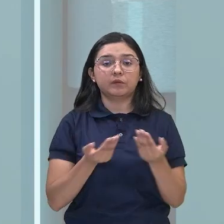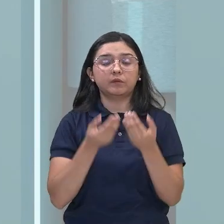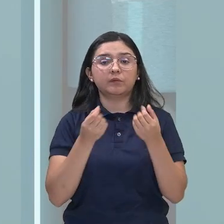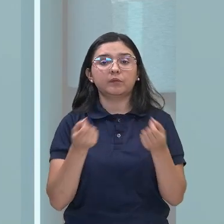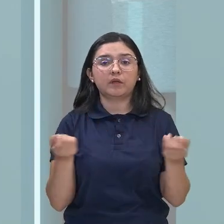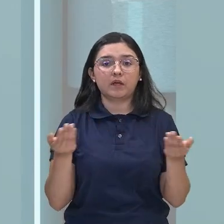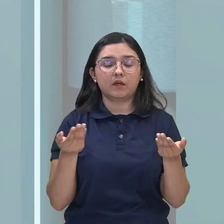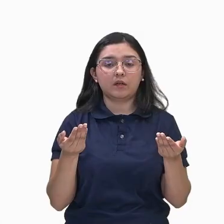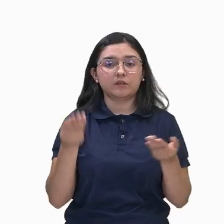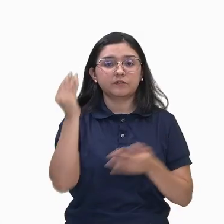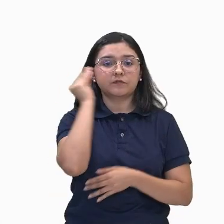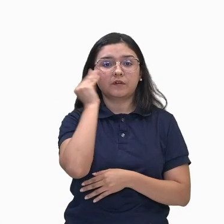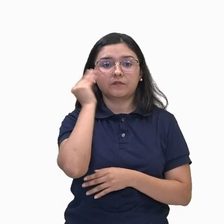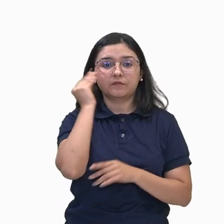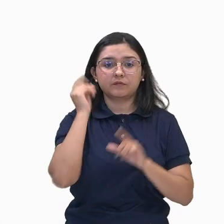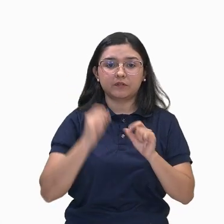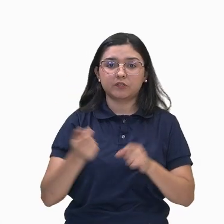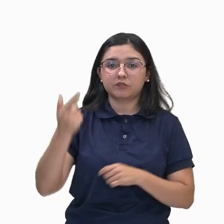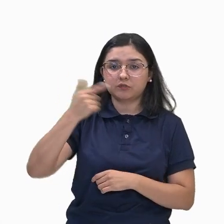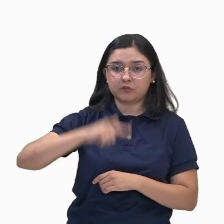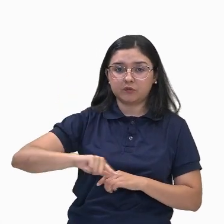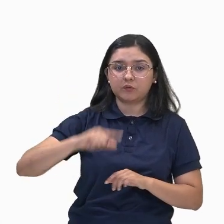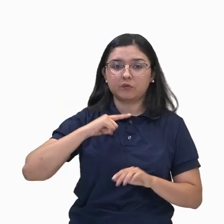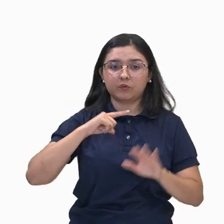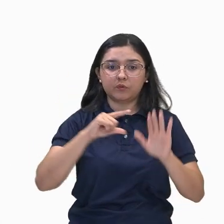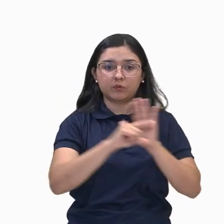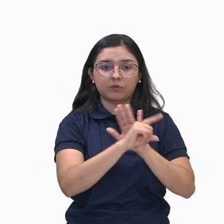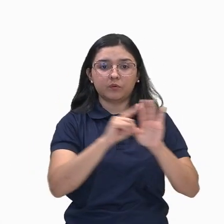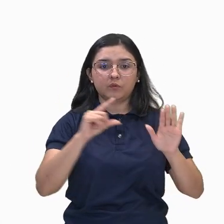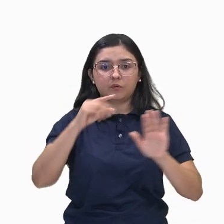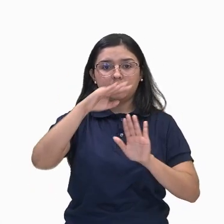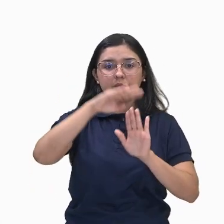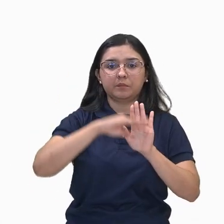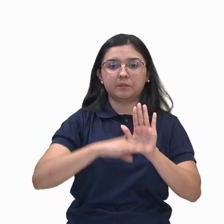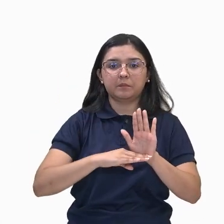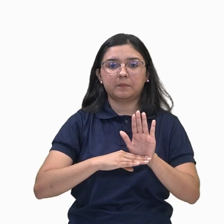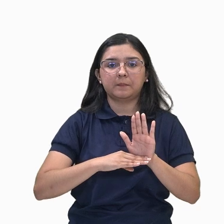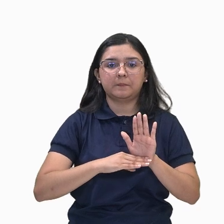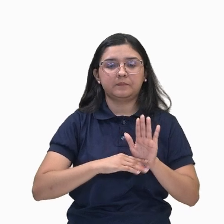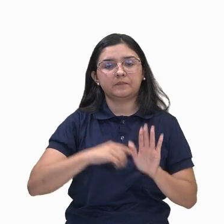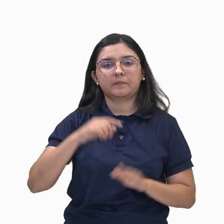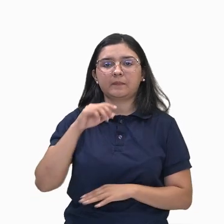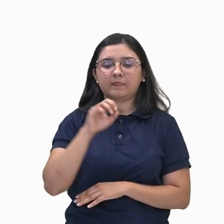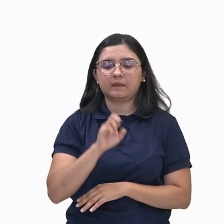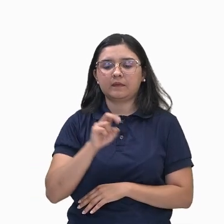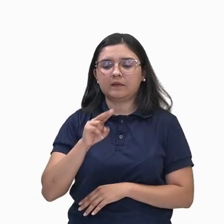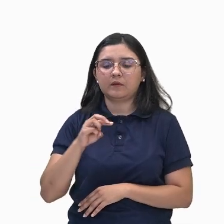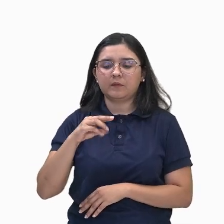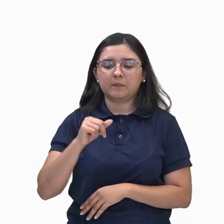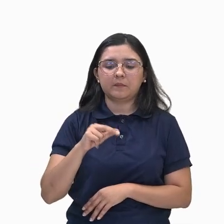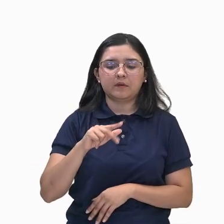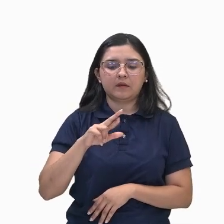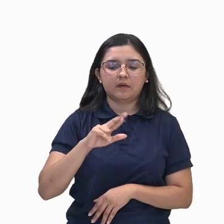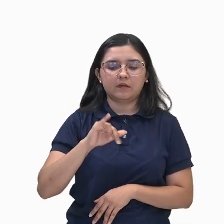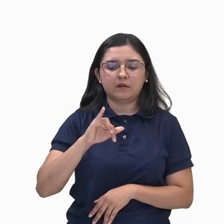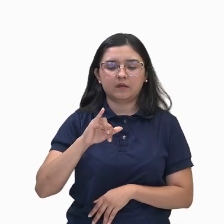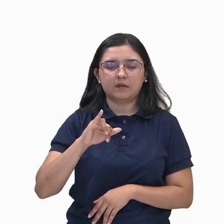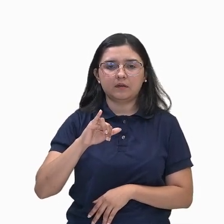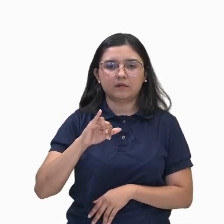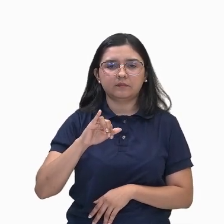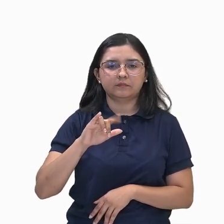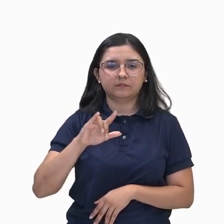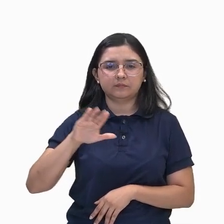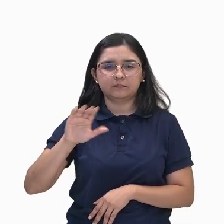vai, né, agora verificar mais um trabalho, mais uma obra que se chama Eu, Marília, não sou algum vaqueiro,